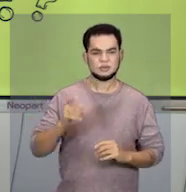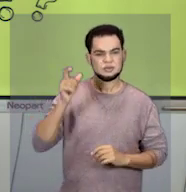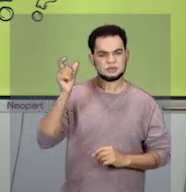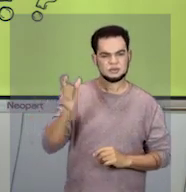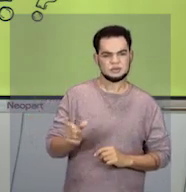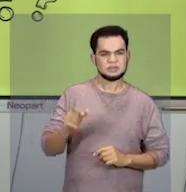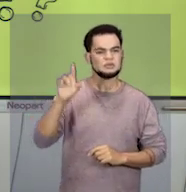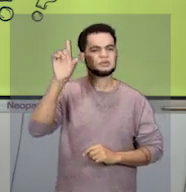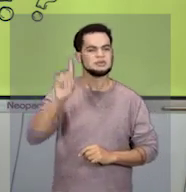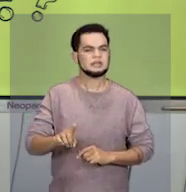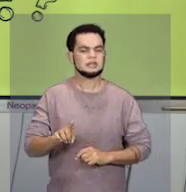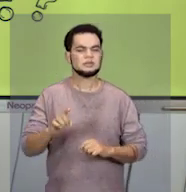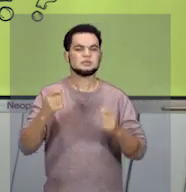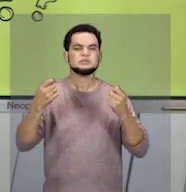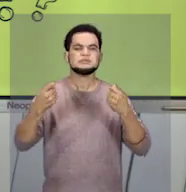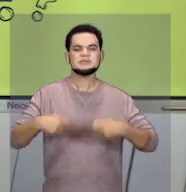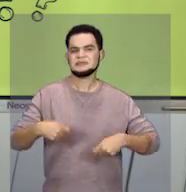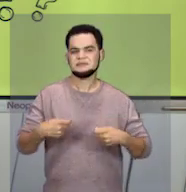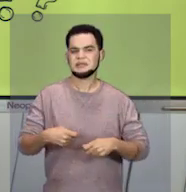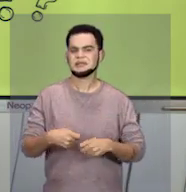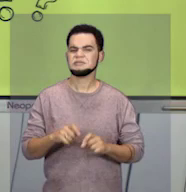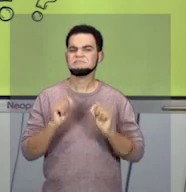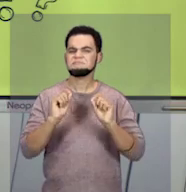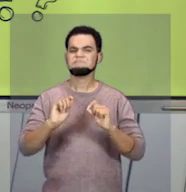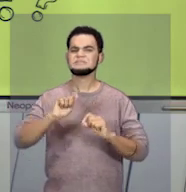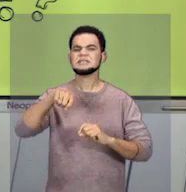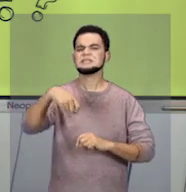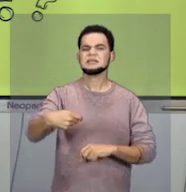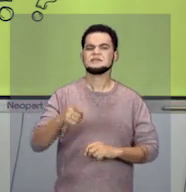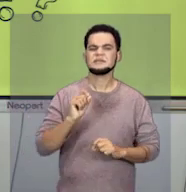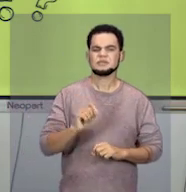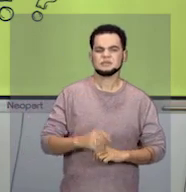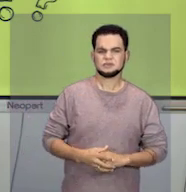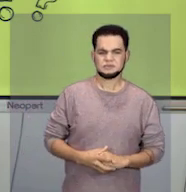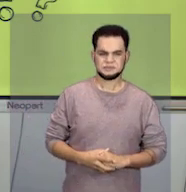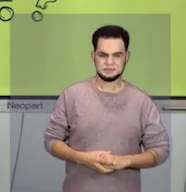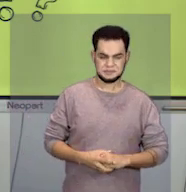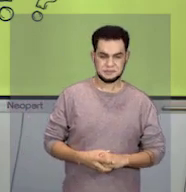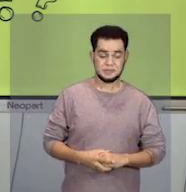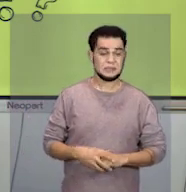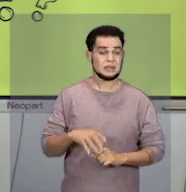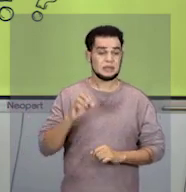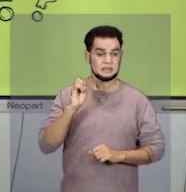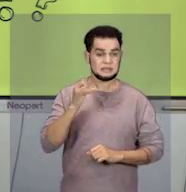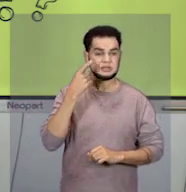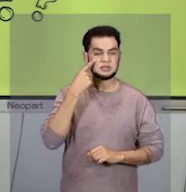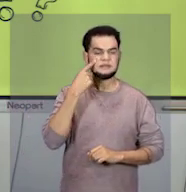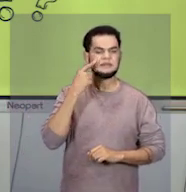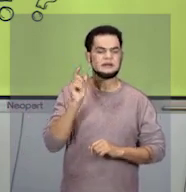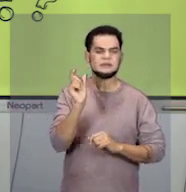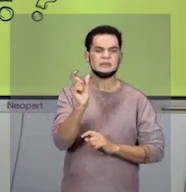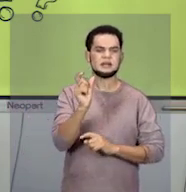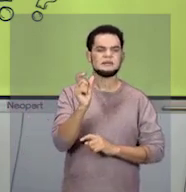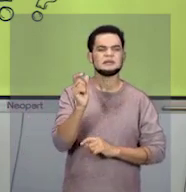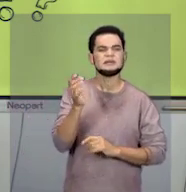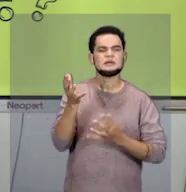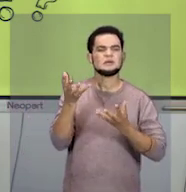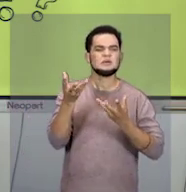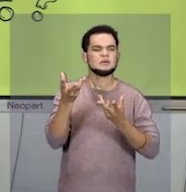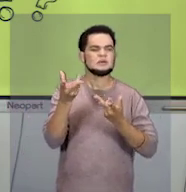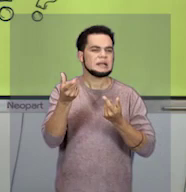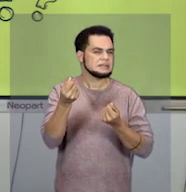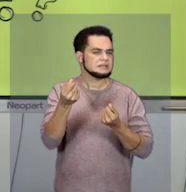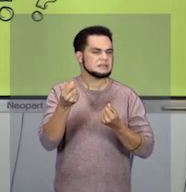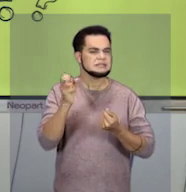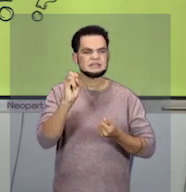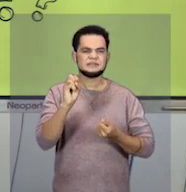direitos e deveres. O que quer dizer isso? Se a gente pegar aquela palavra ali, qualidade, quando a gente pensa em